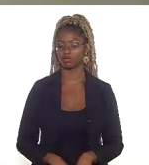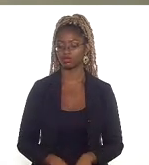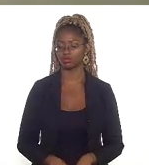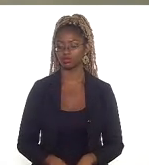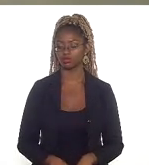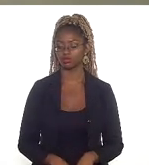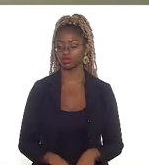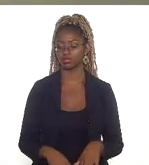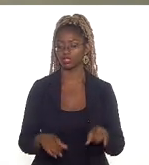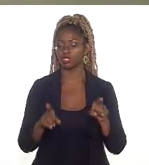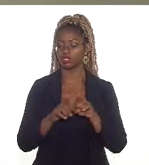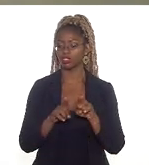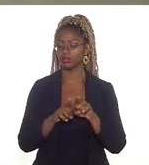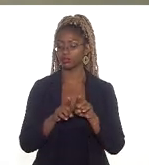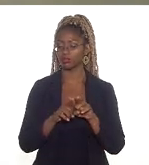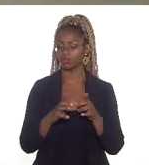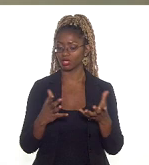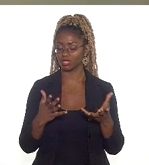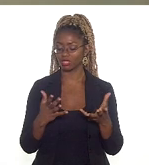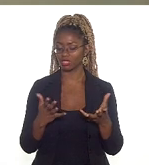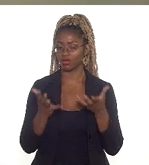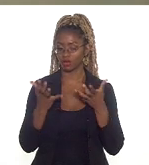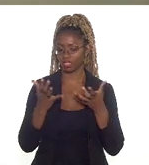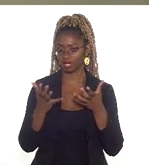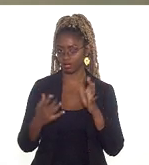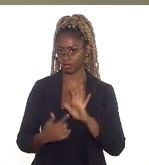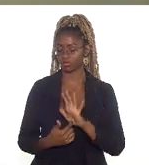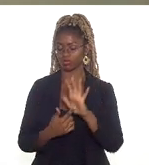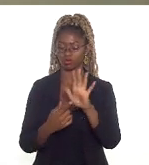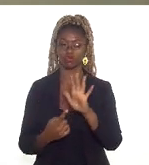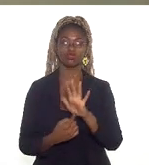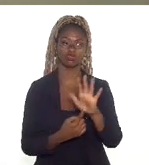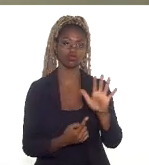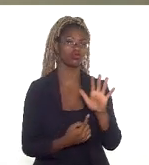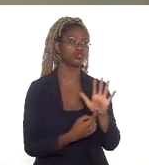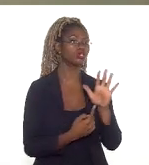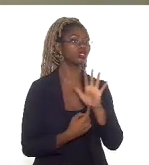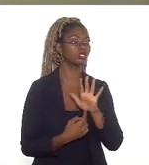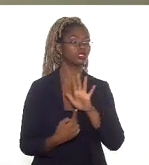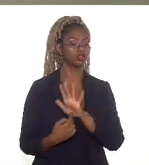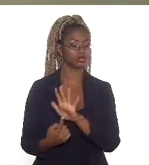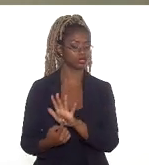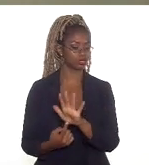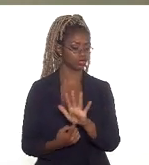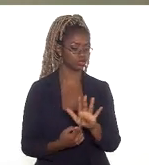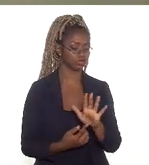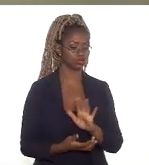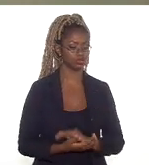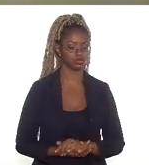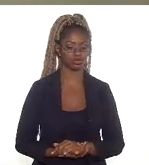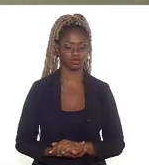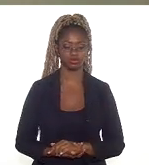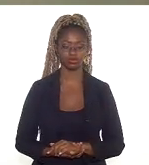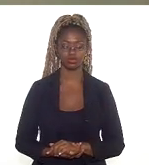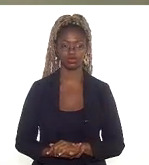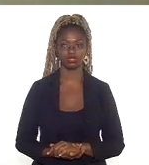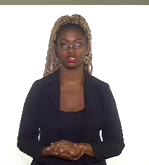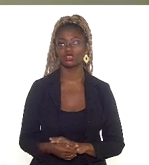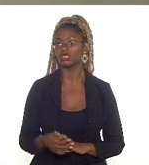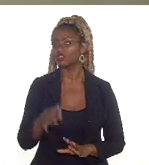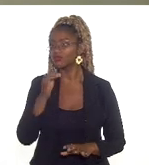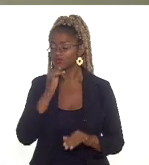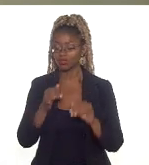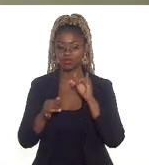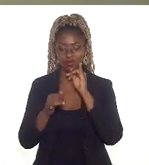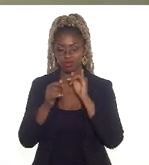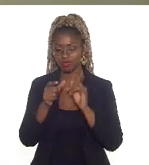muito grande, mas eu quero um efeito demonstrativo, vou requisitar e vou escolher uma área específica para amostragem, para pedir